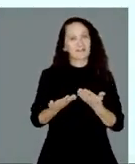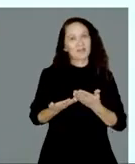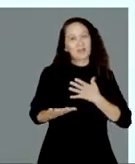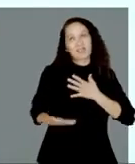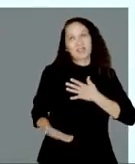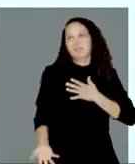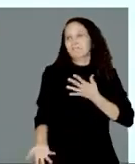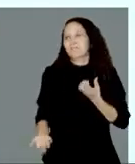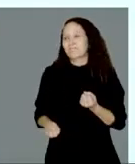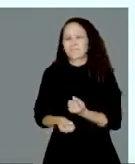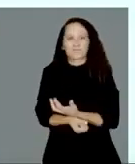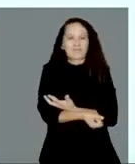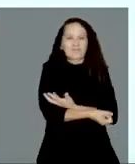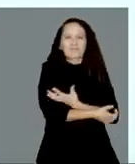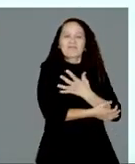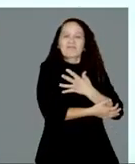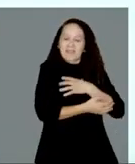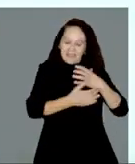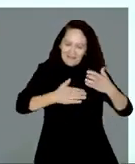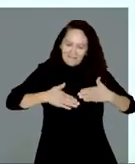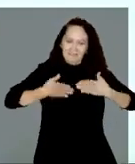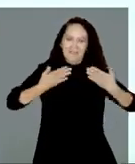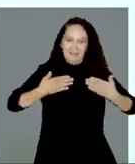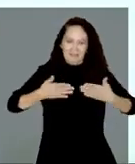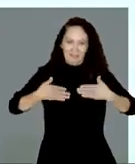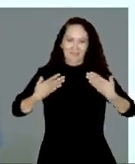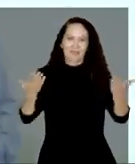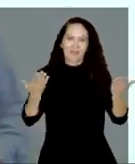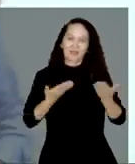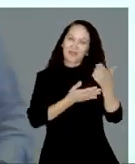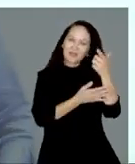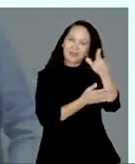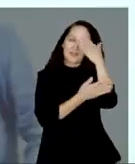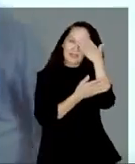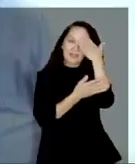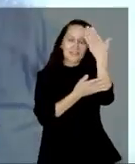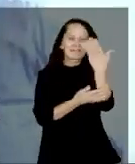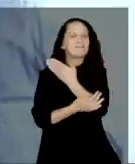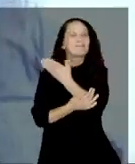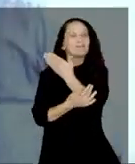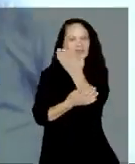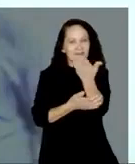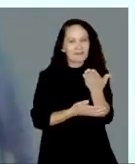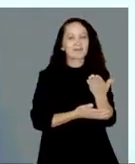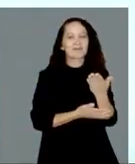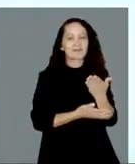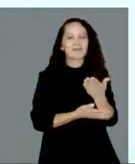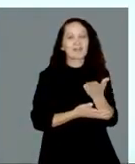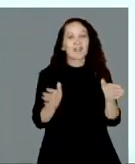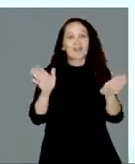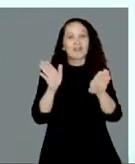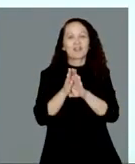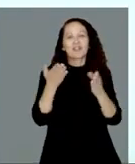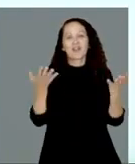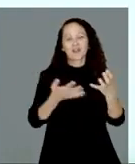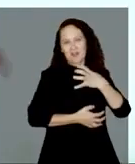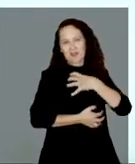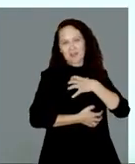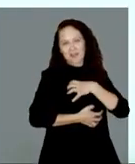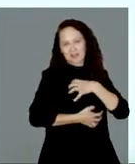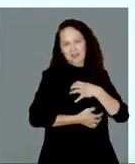eu vou voltar a Salvador agora e dizer que realmente não é só o povo daqui,